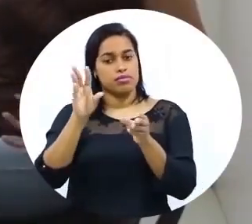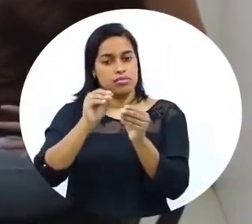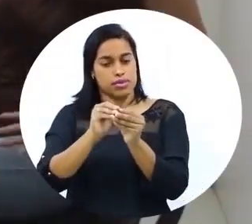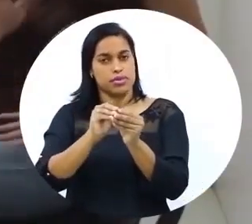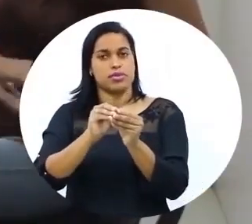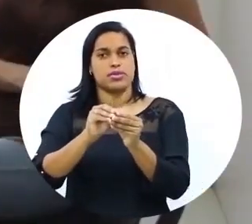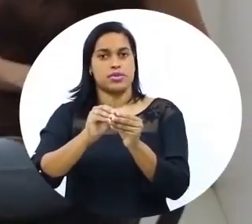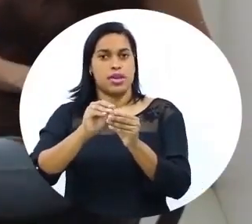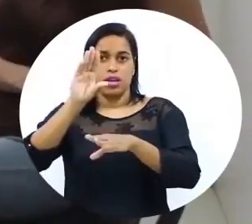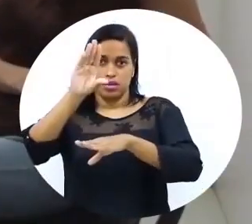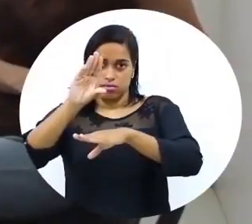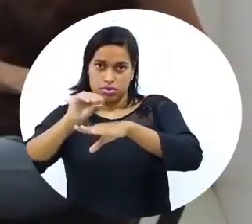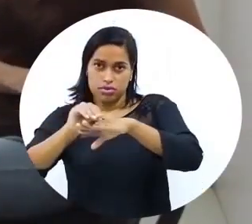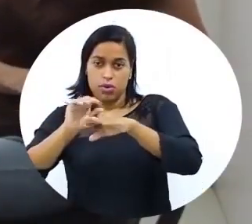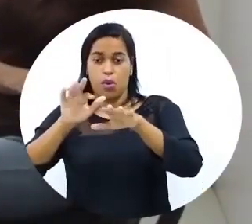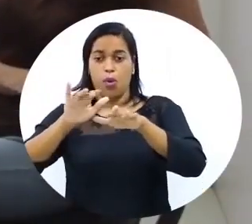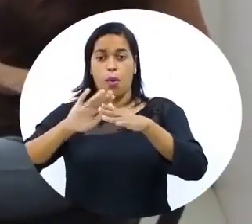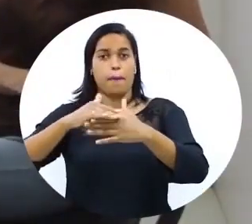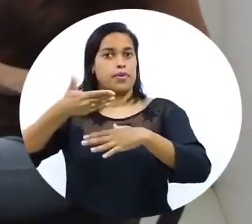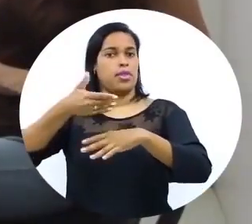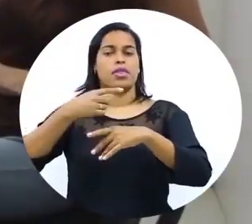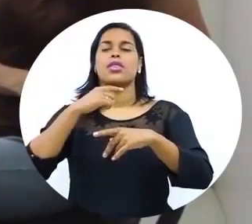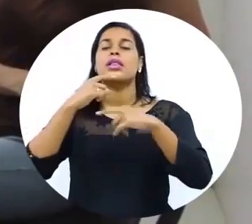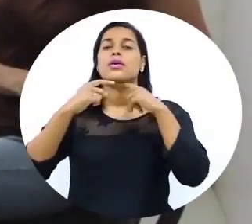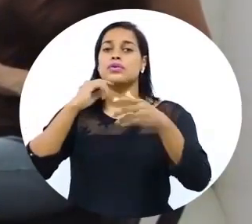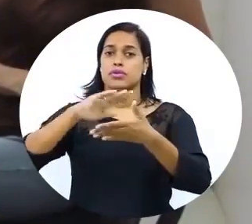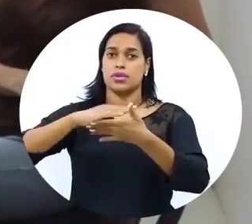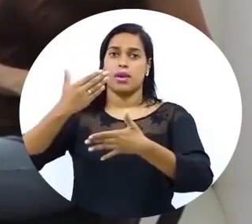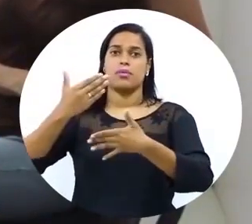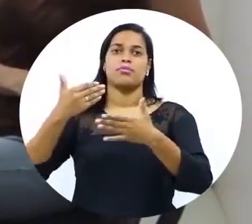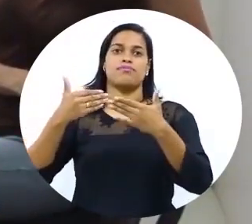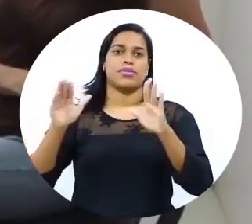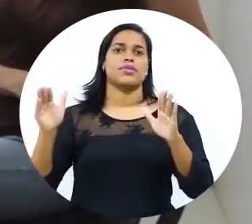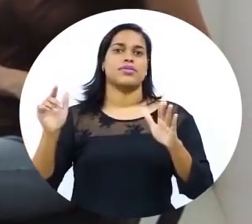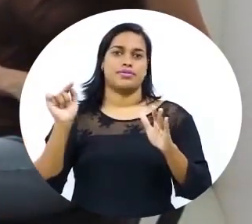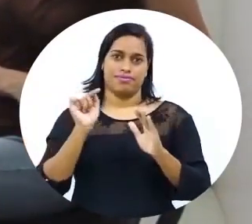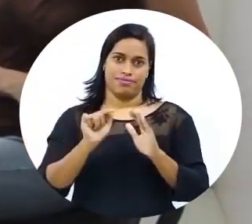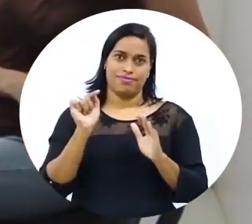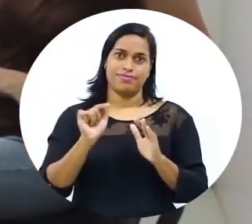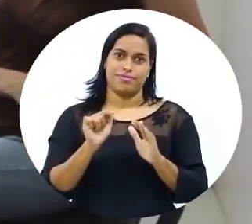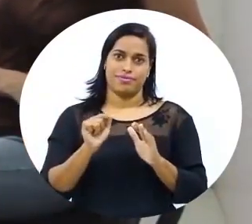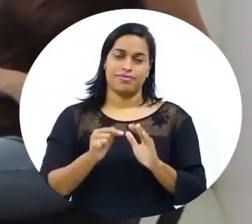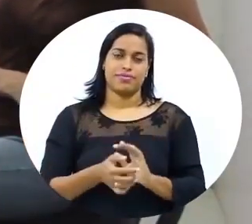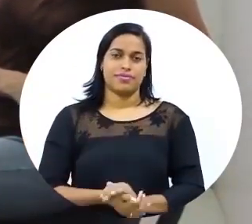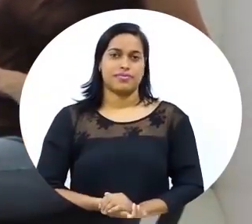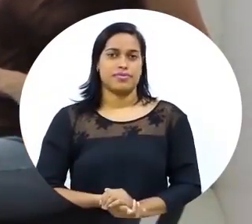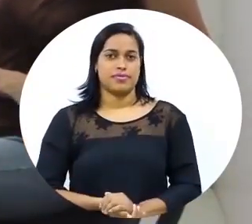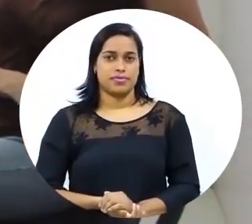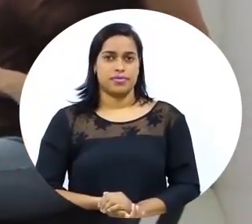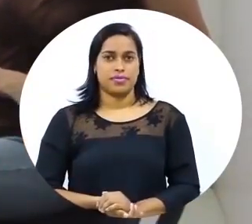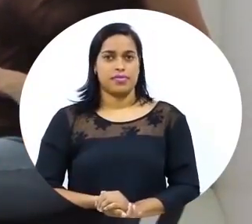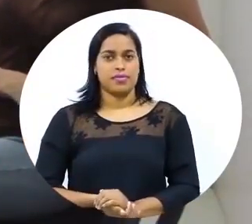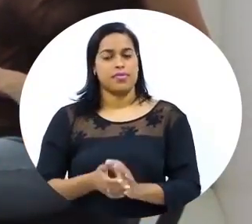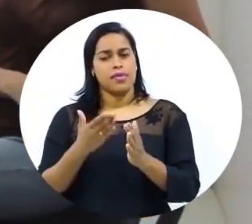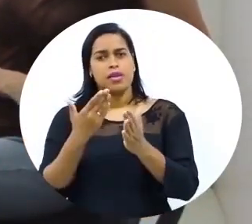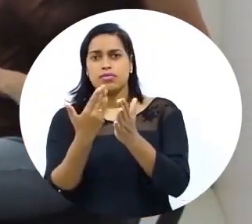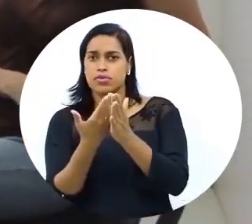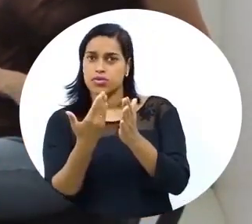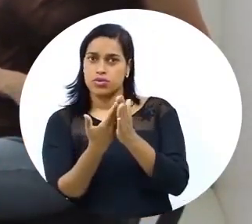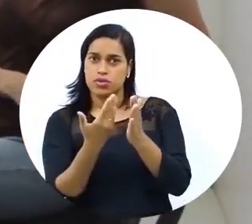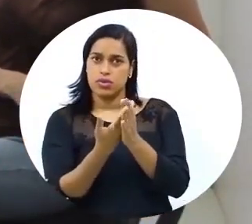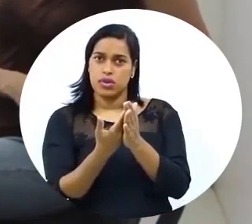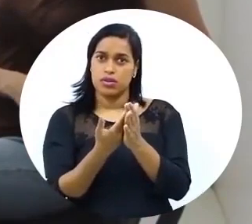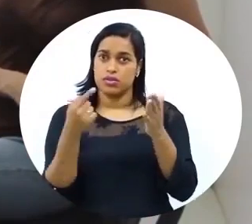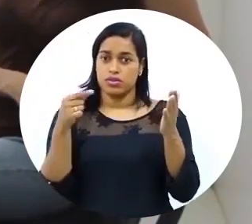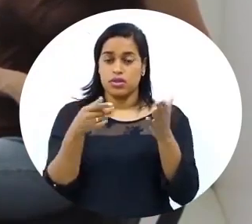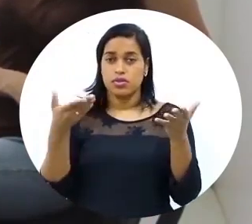que o computador não consiga abrir o computador. É muito comum os estudantes pegarem